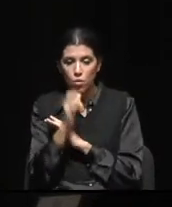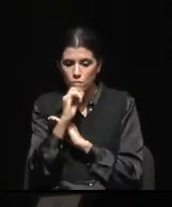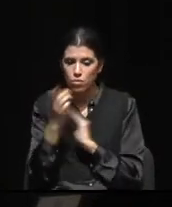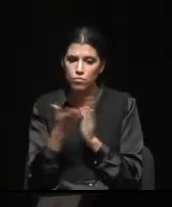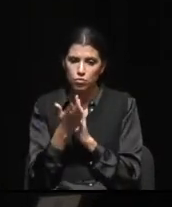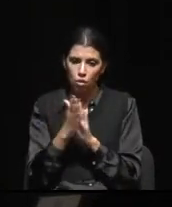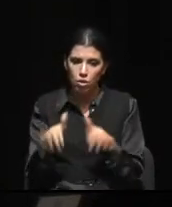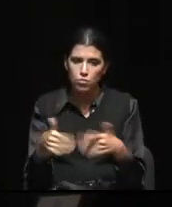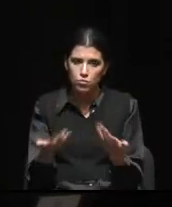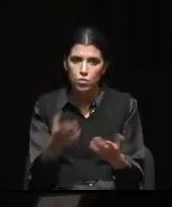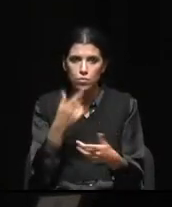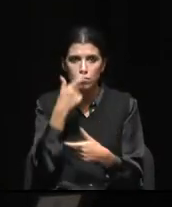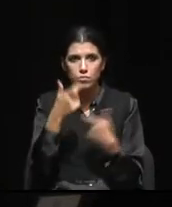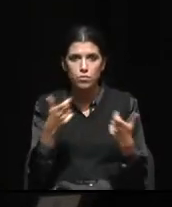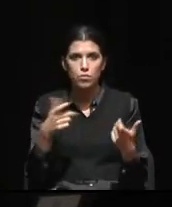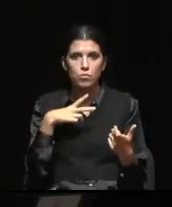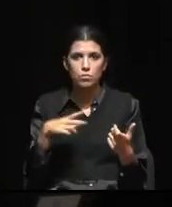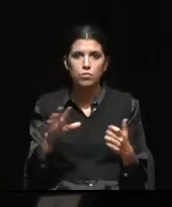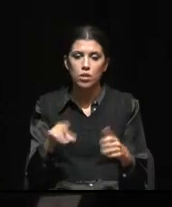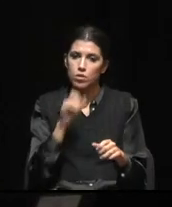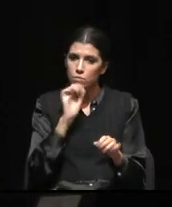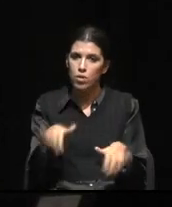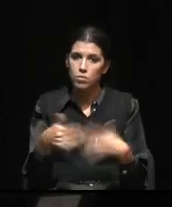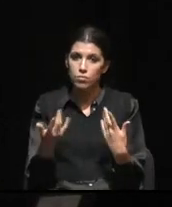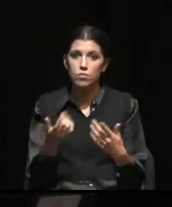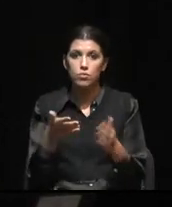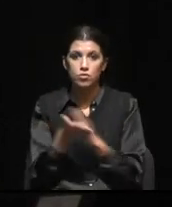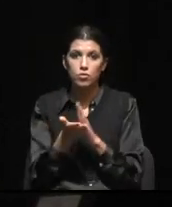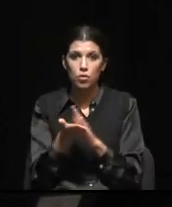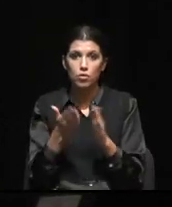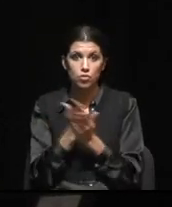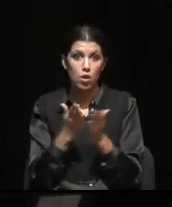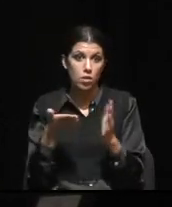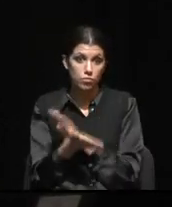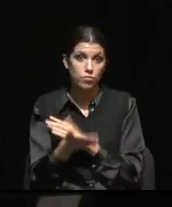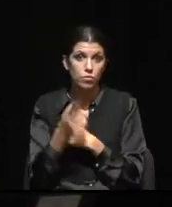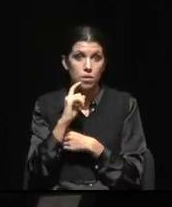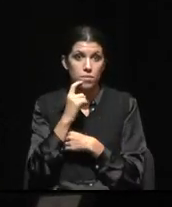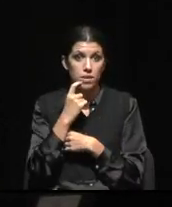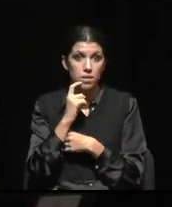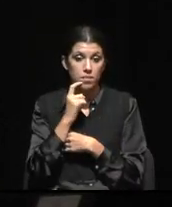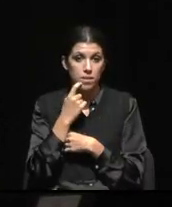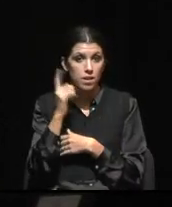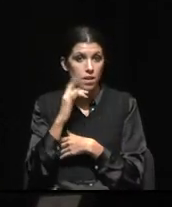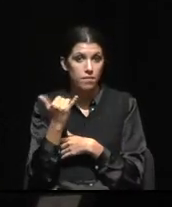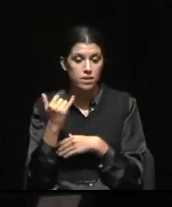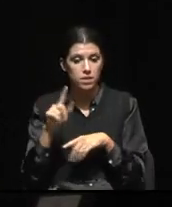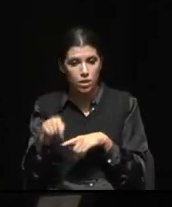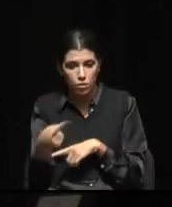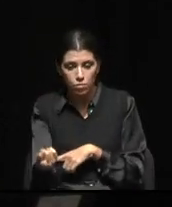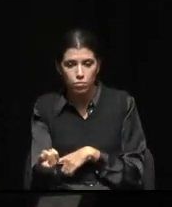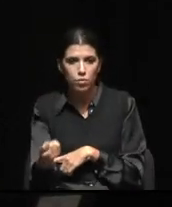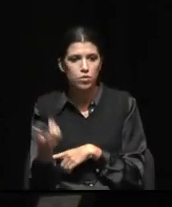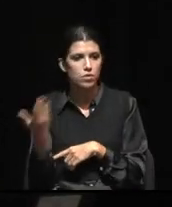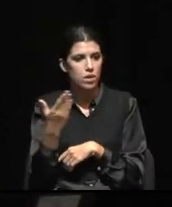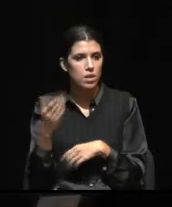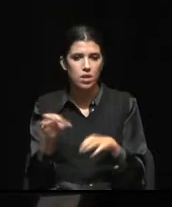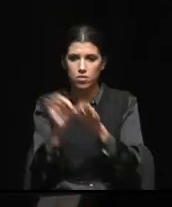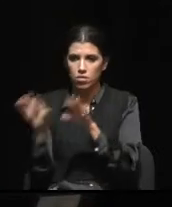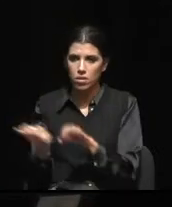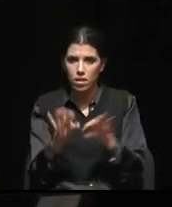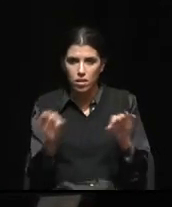ir à escola e por isso todos os portugueses podem ir à escola depois do 25 de Abril todos os portugueses têm direito a uma escolaridade e por isso nós